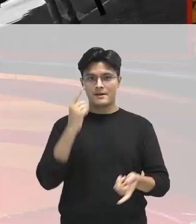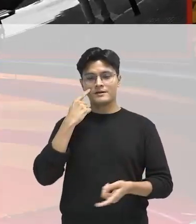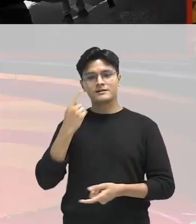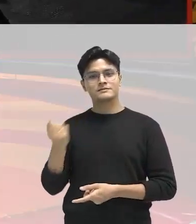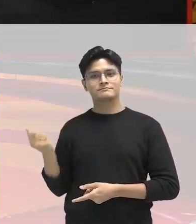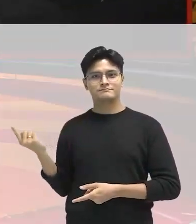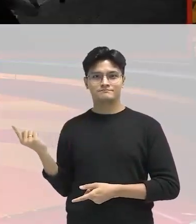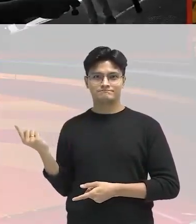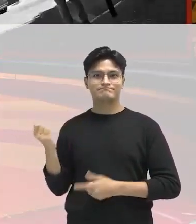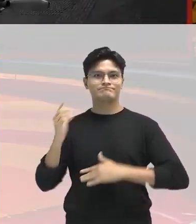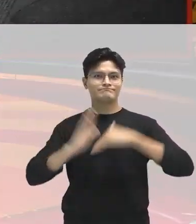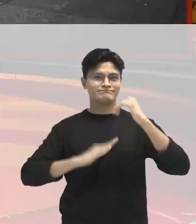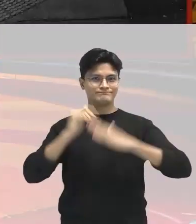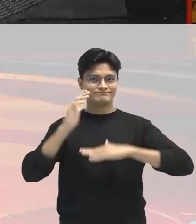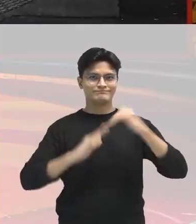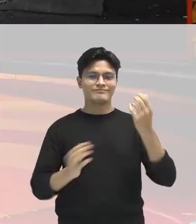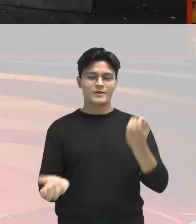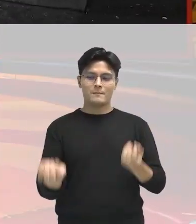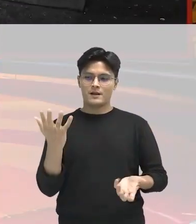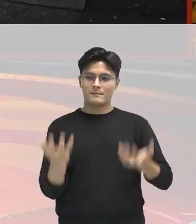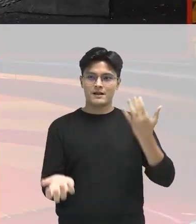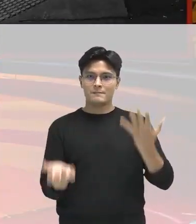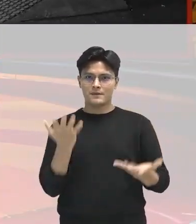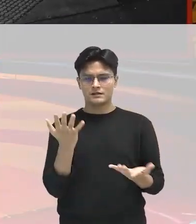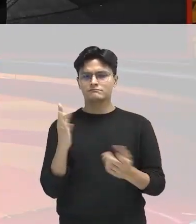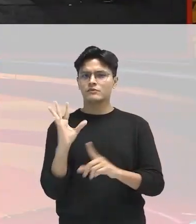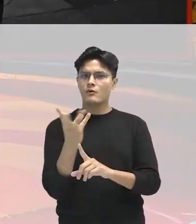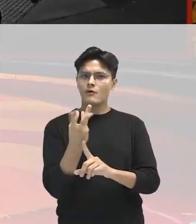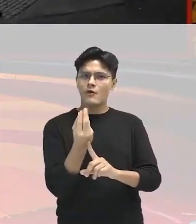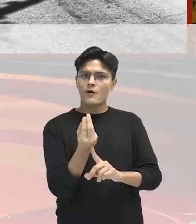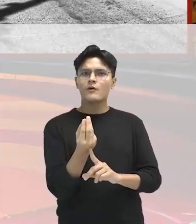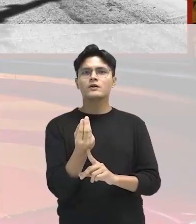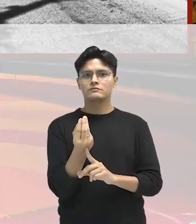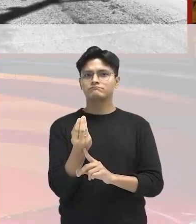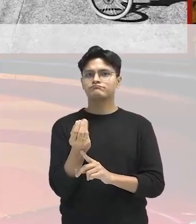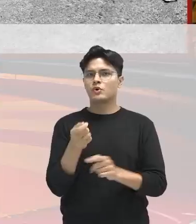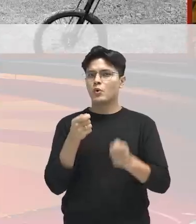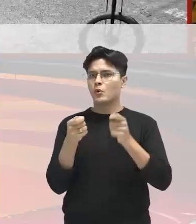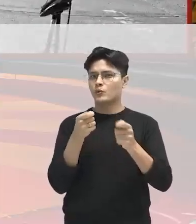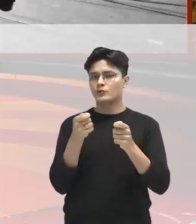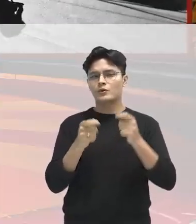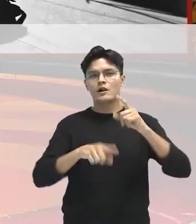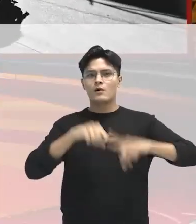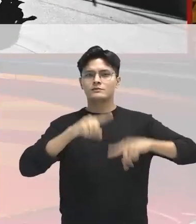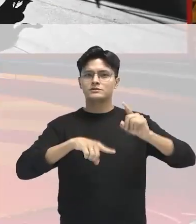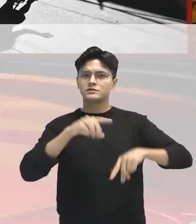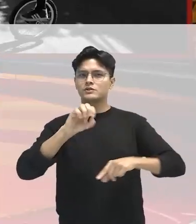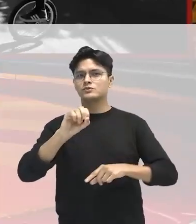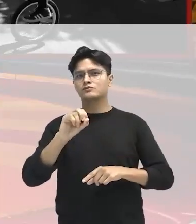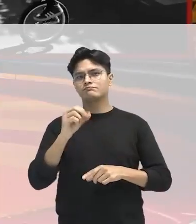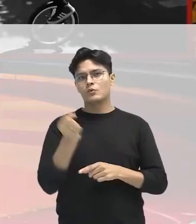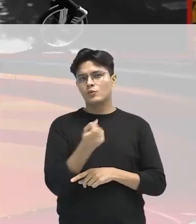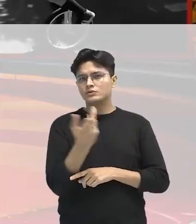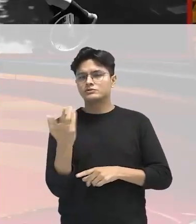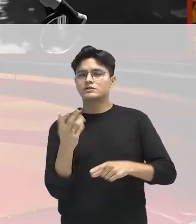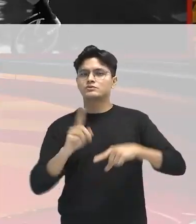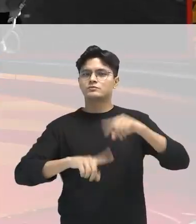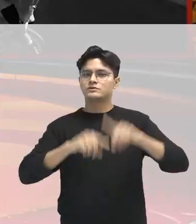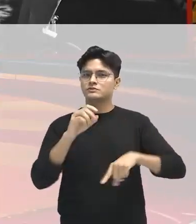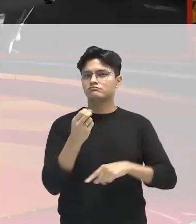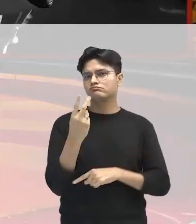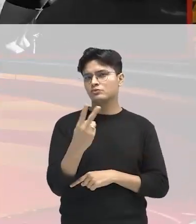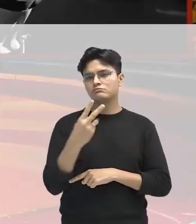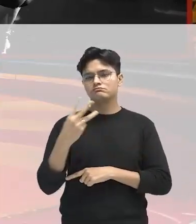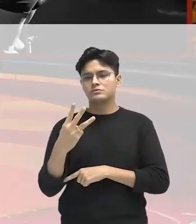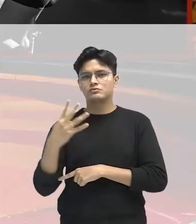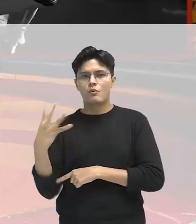nossos malabaristas, que é a arte de quê? De manipular um ou mais objetos, com certeza de 2 a 3